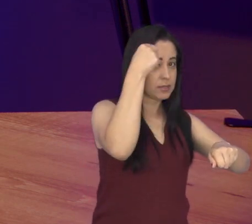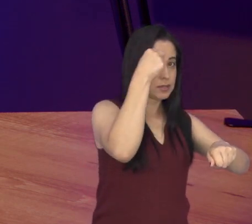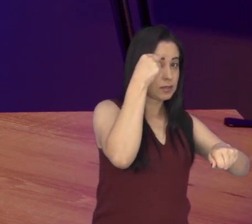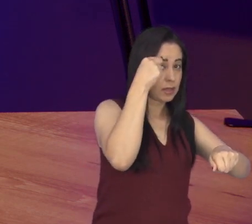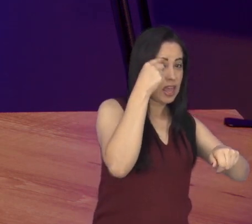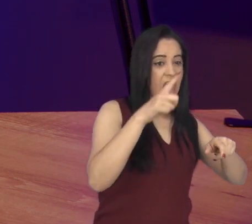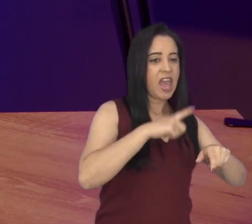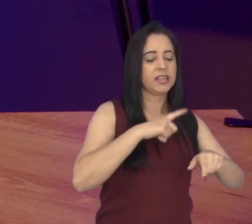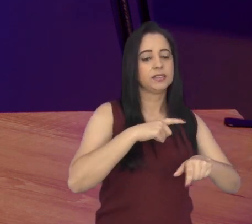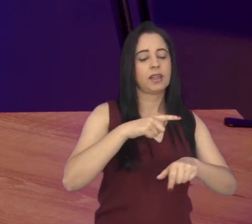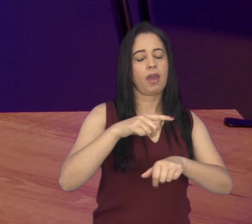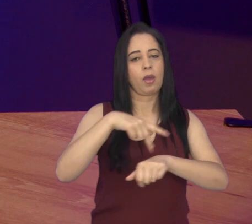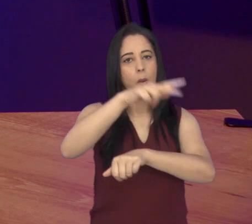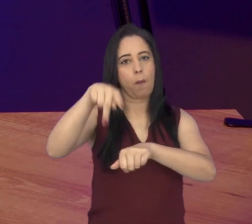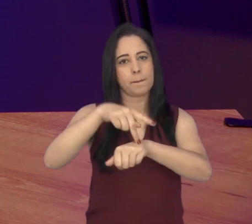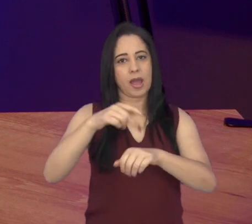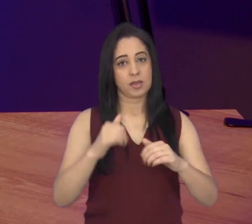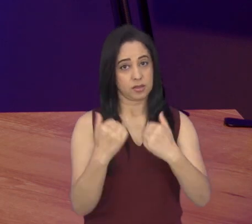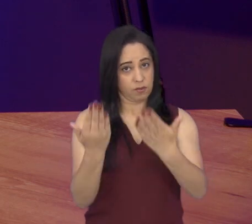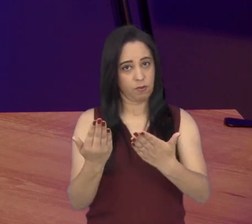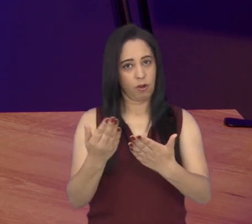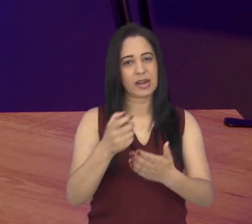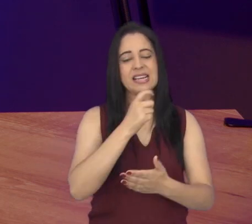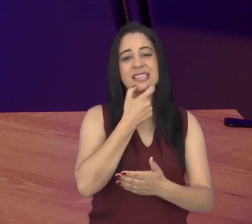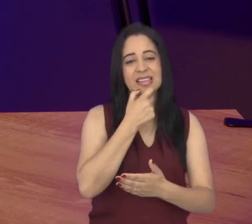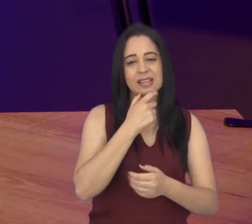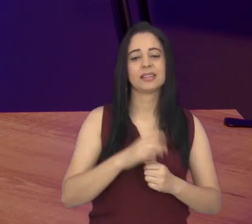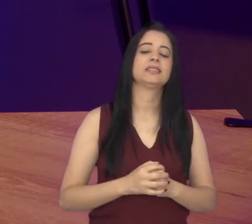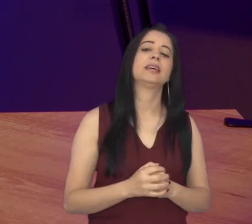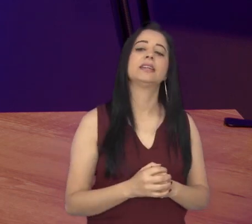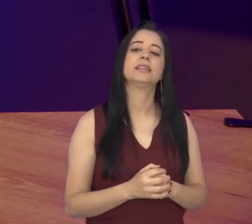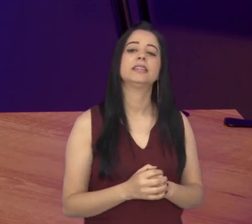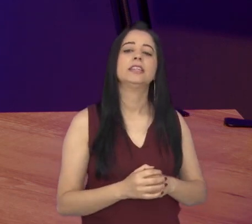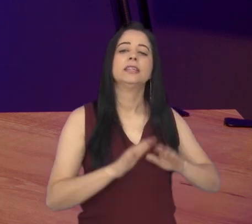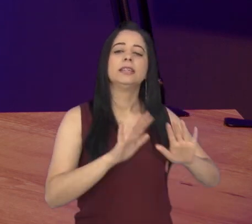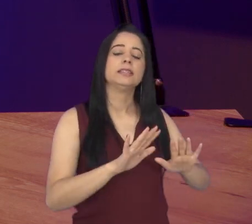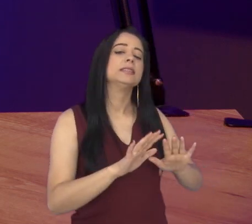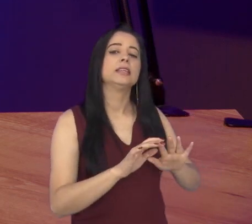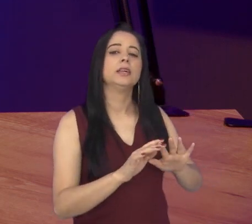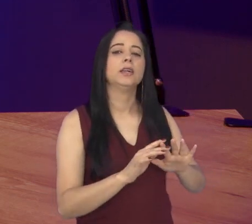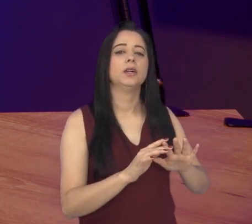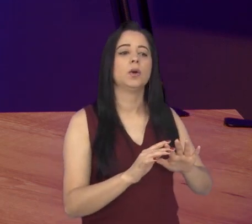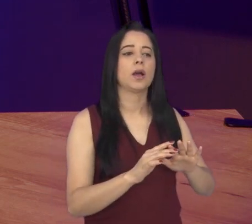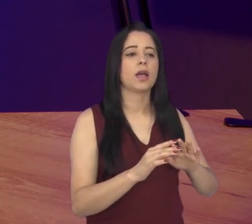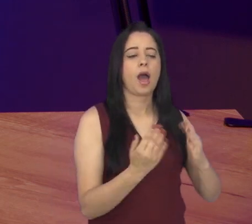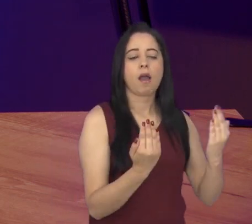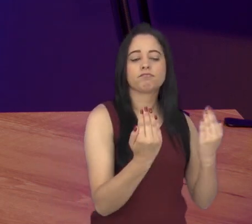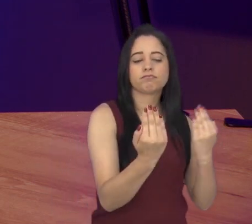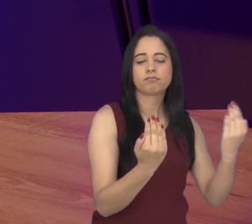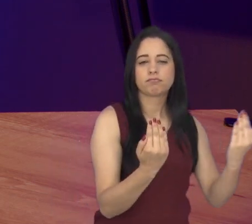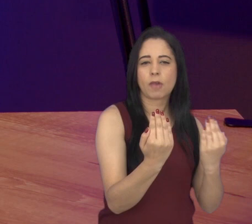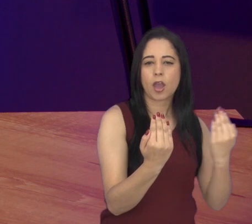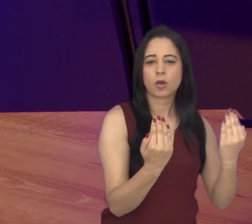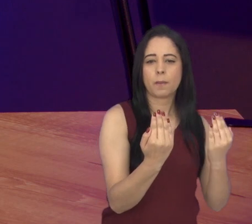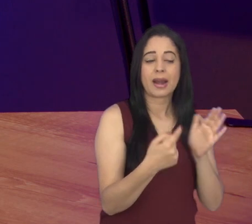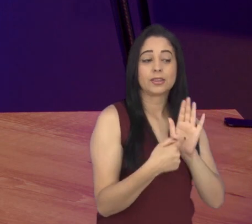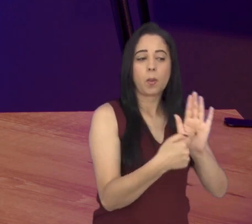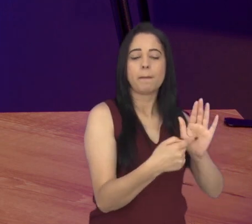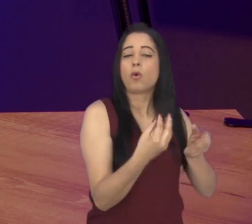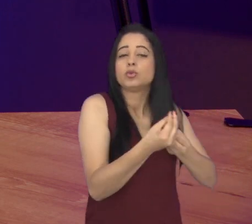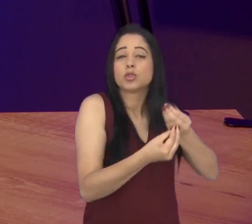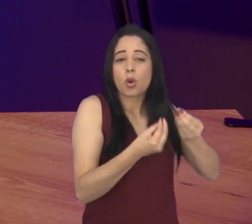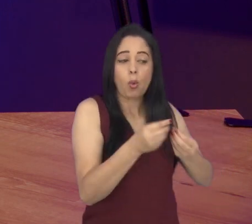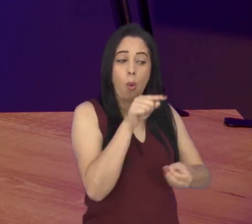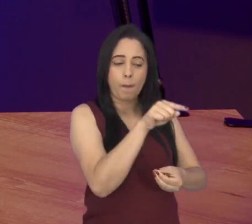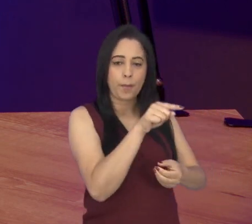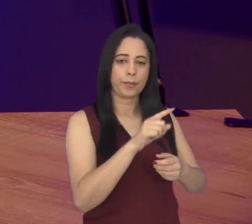a gente tem lá o universo que a J.K. criou, né, que é a criadora, a J.K. Rowling, né, a criadora do Harry Potter. Ela fez então esse universo